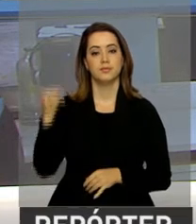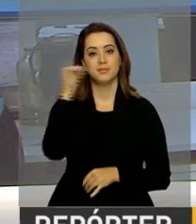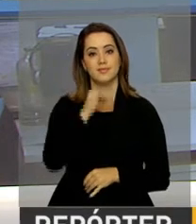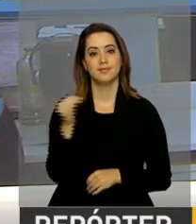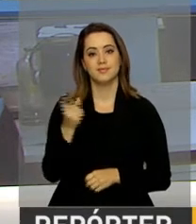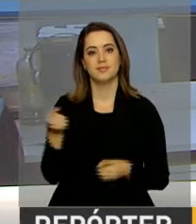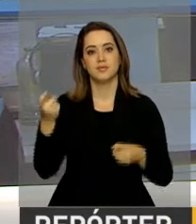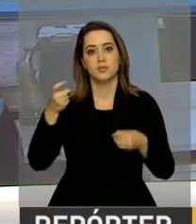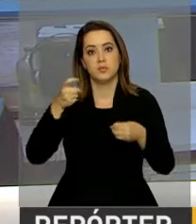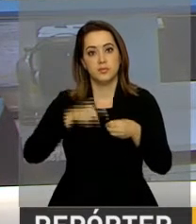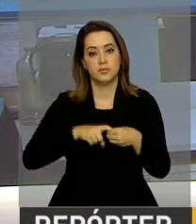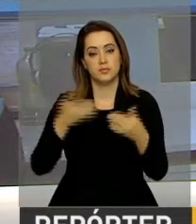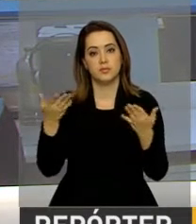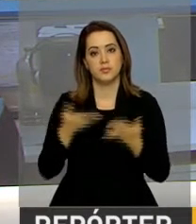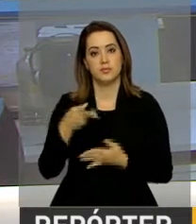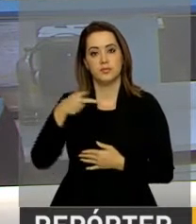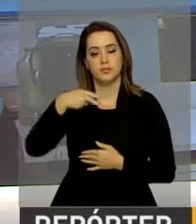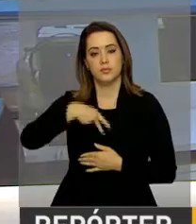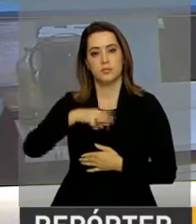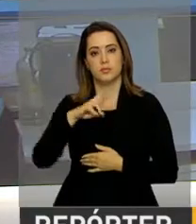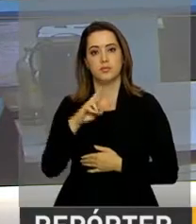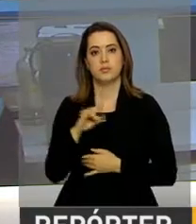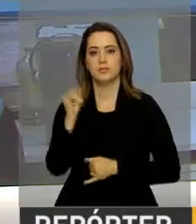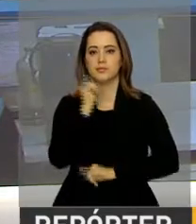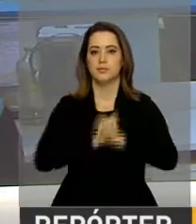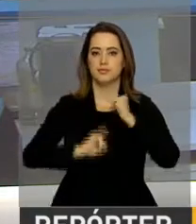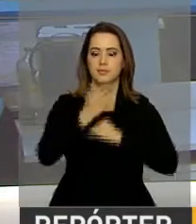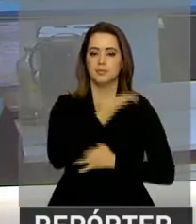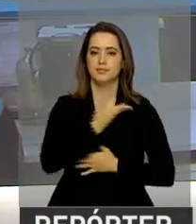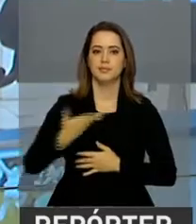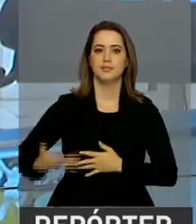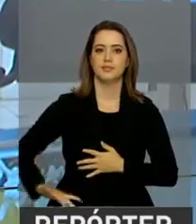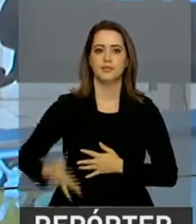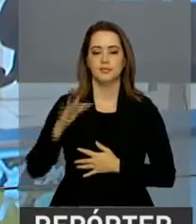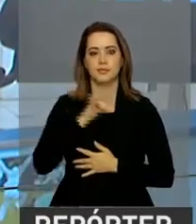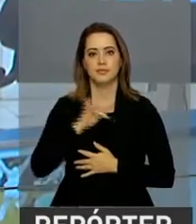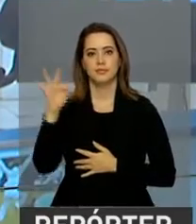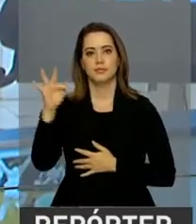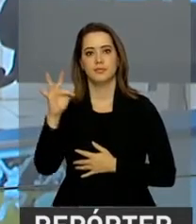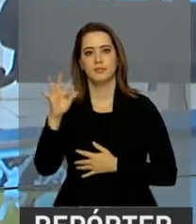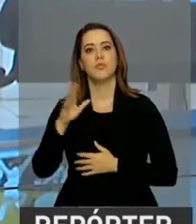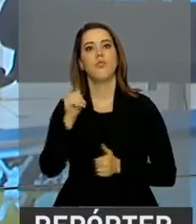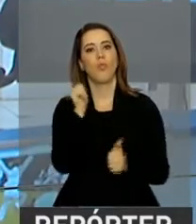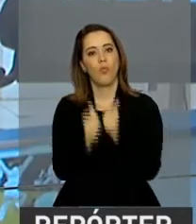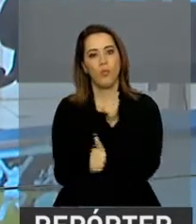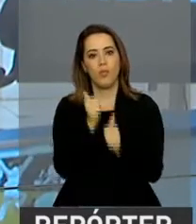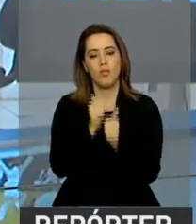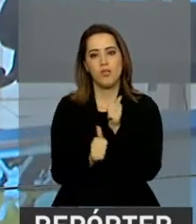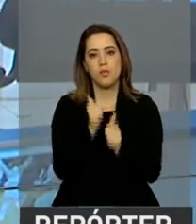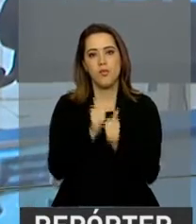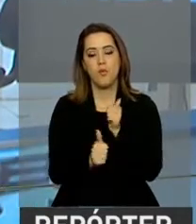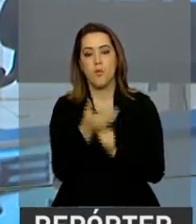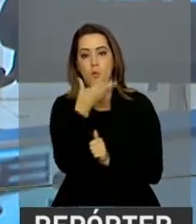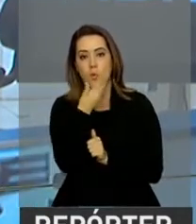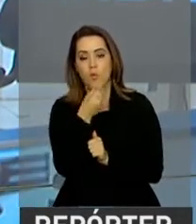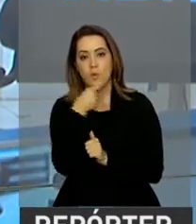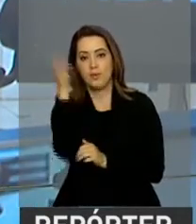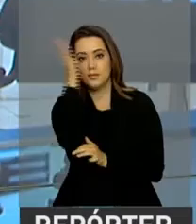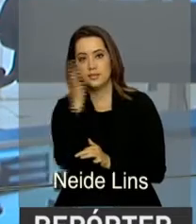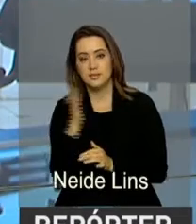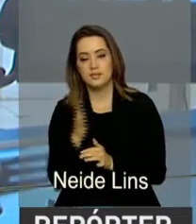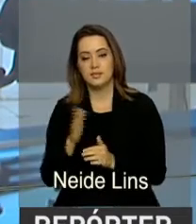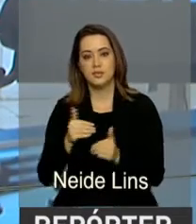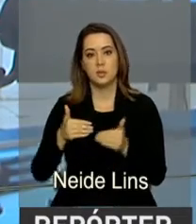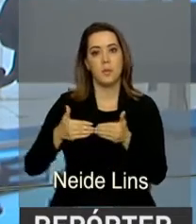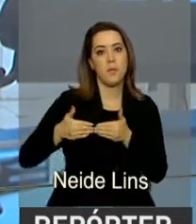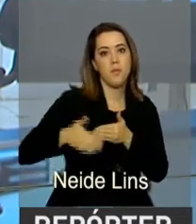Olá, estamos de volta com o repórter NBR e as notícias do governo federal. A seleção brasileira de futebol masculino estreia agora à tarde